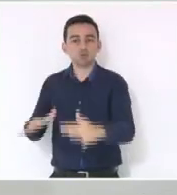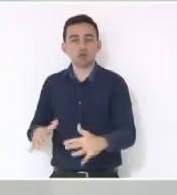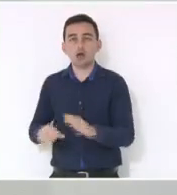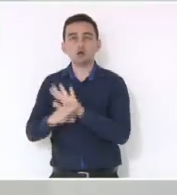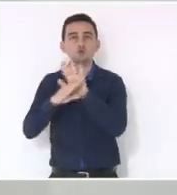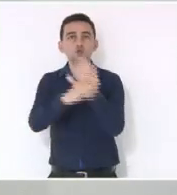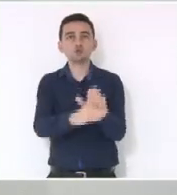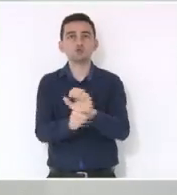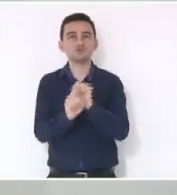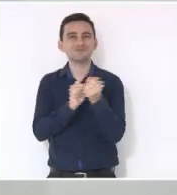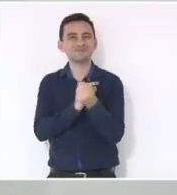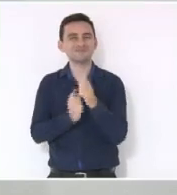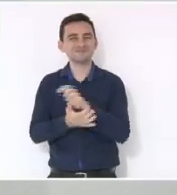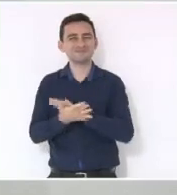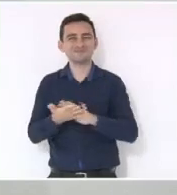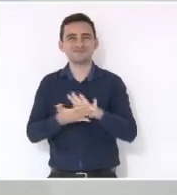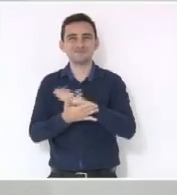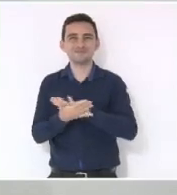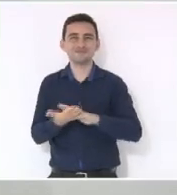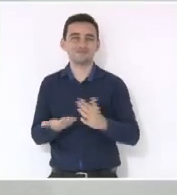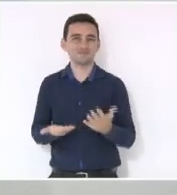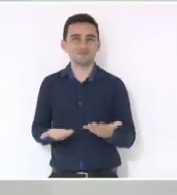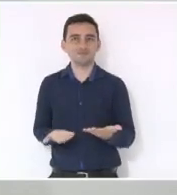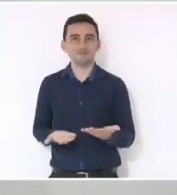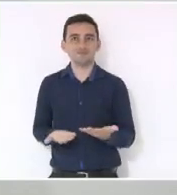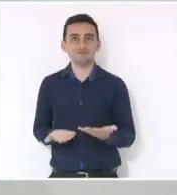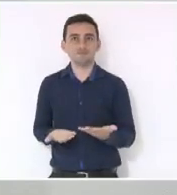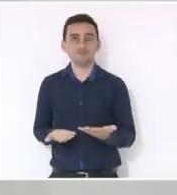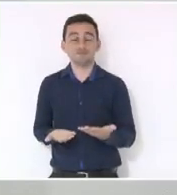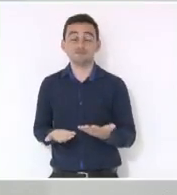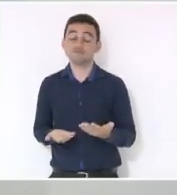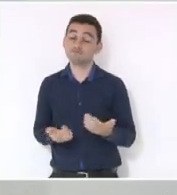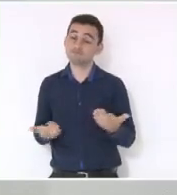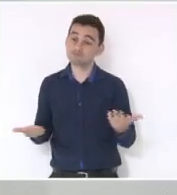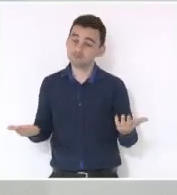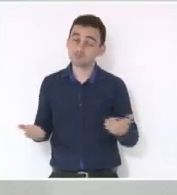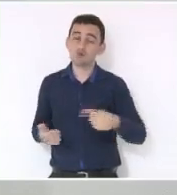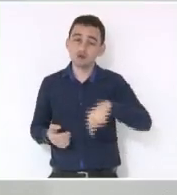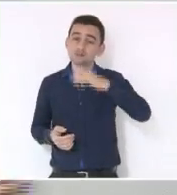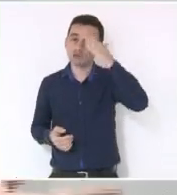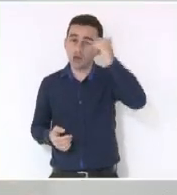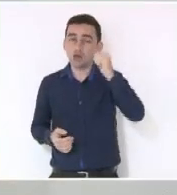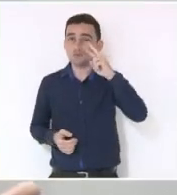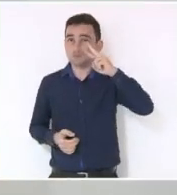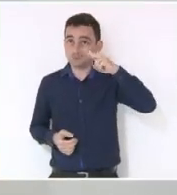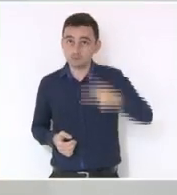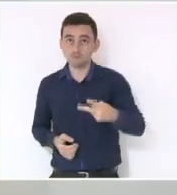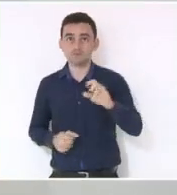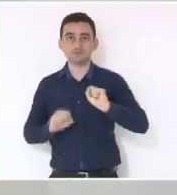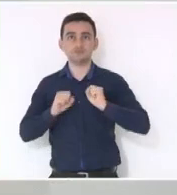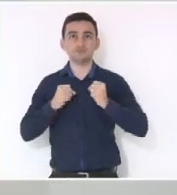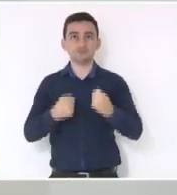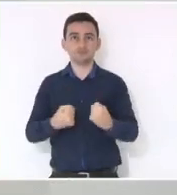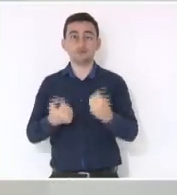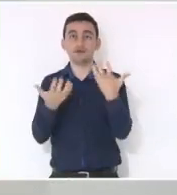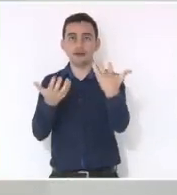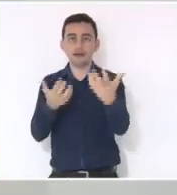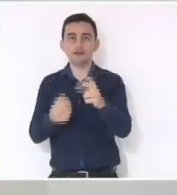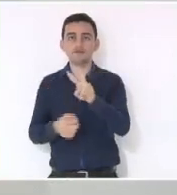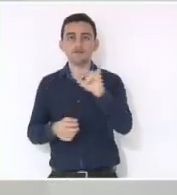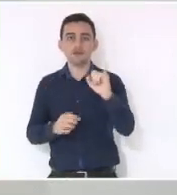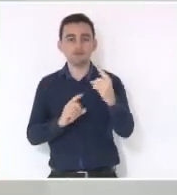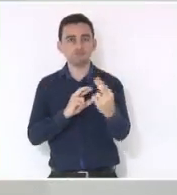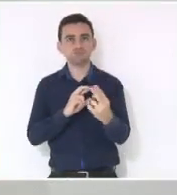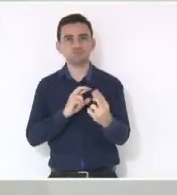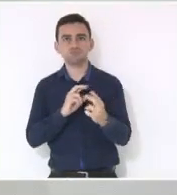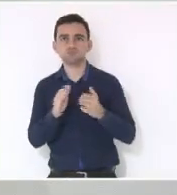sociedade catarinense. Então, ao mesmo tempo que reconhecemos o esforço para melhorar a Via Expressa,